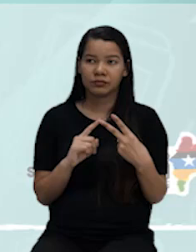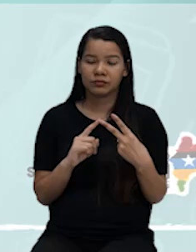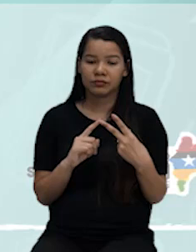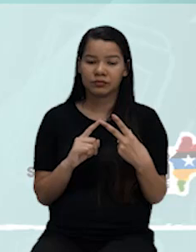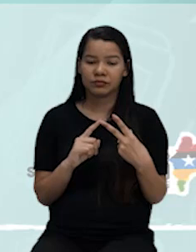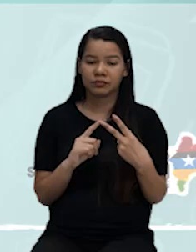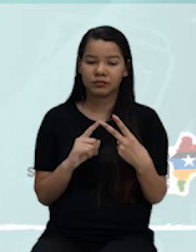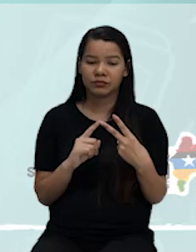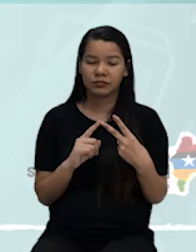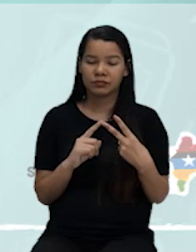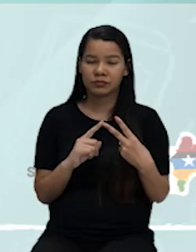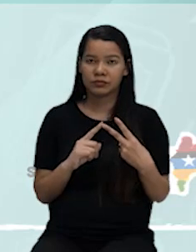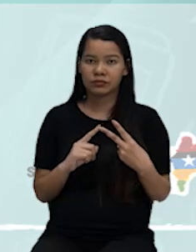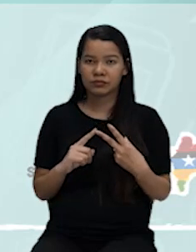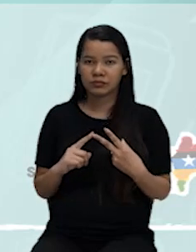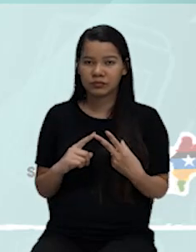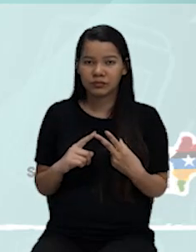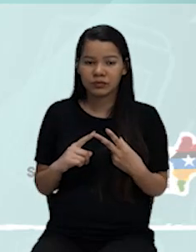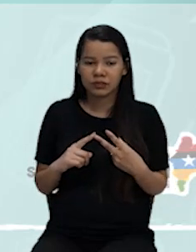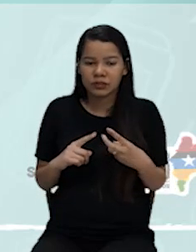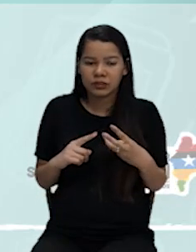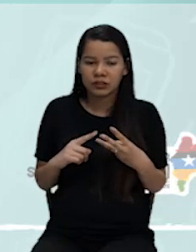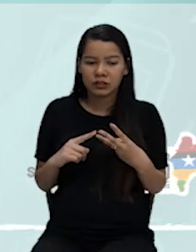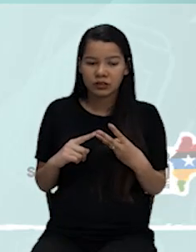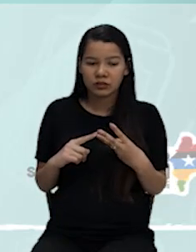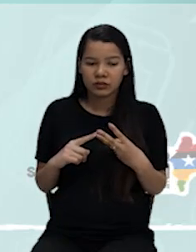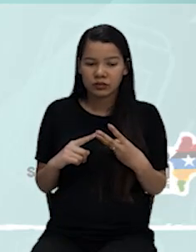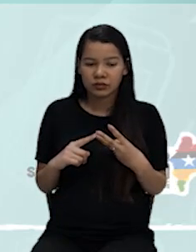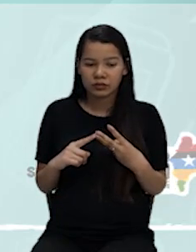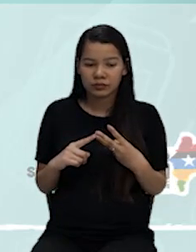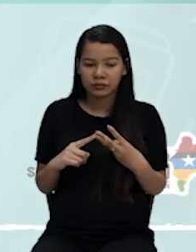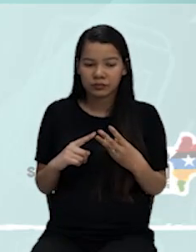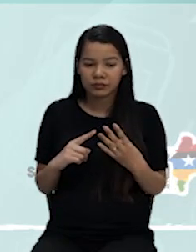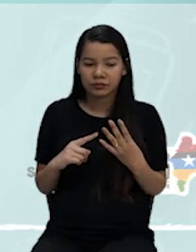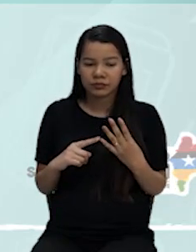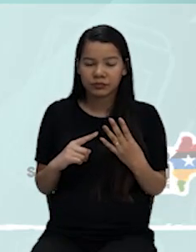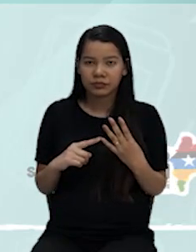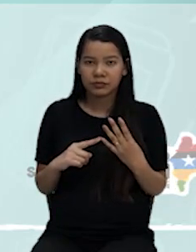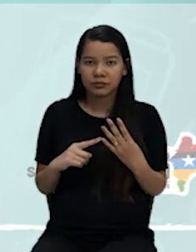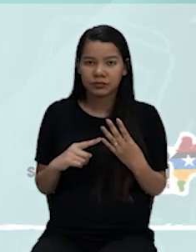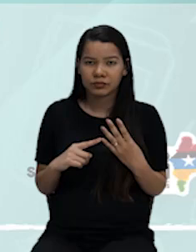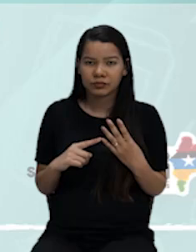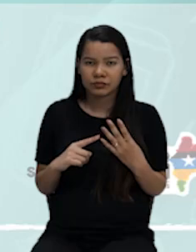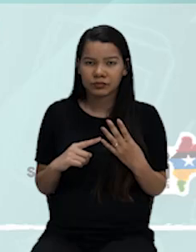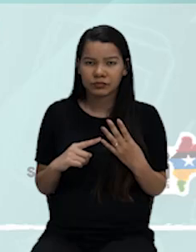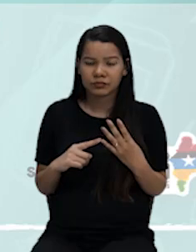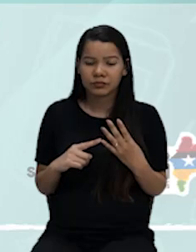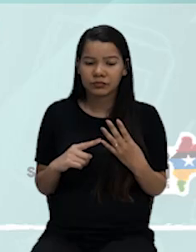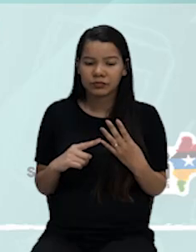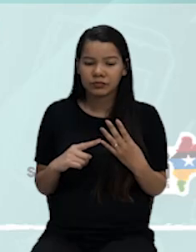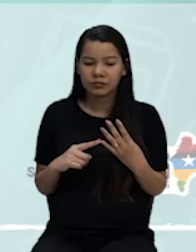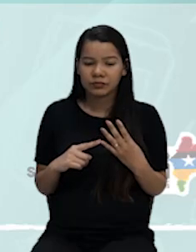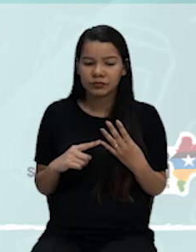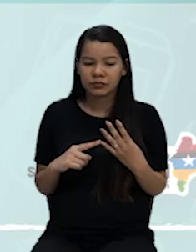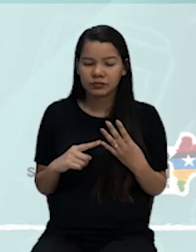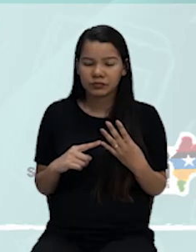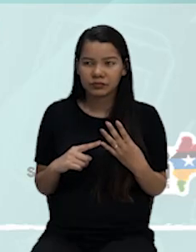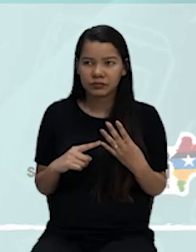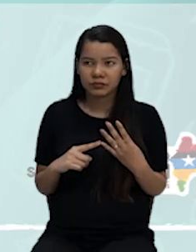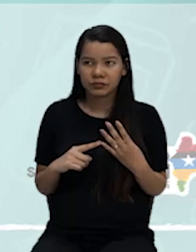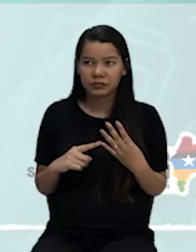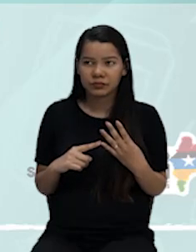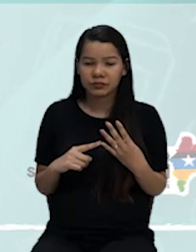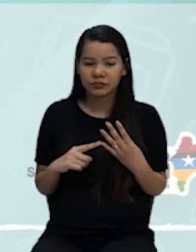a efervescência, a formação de um sólido, ou então o aparecimento de chama ou